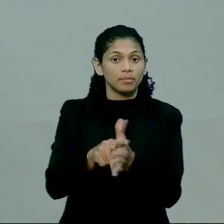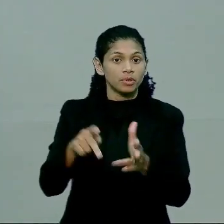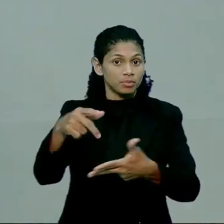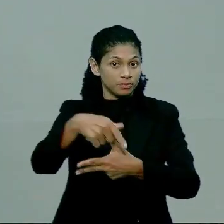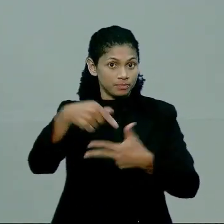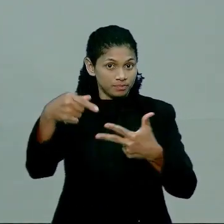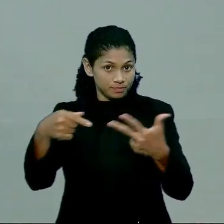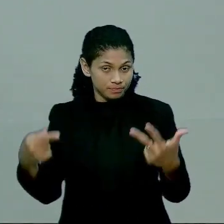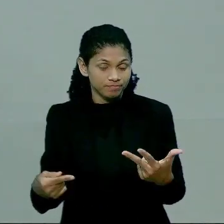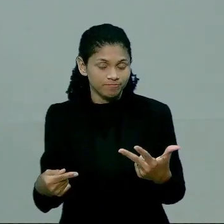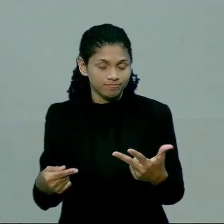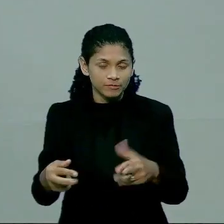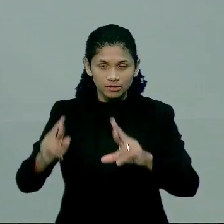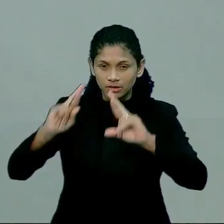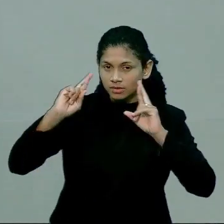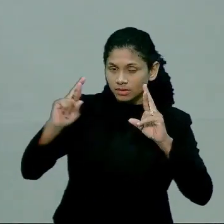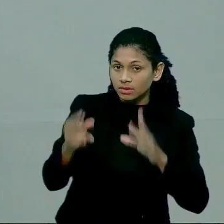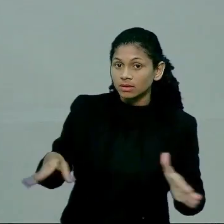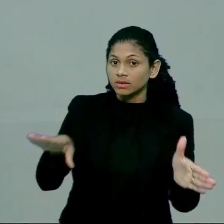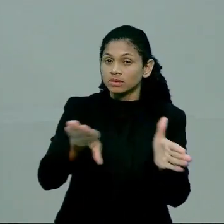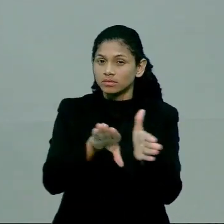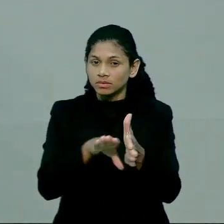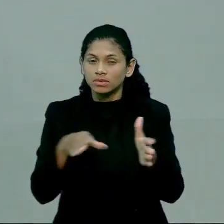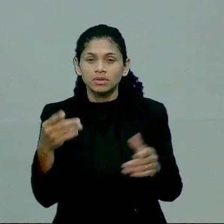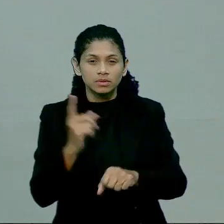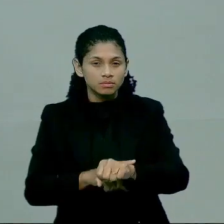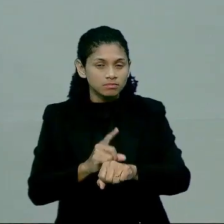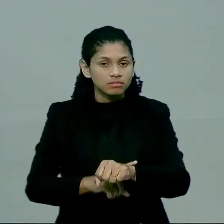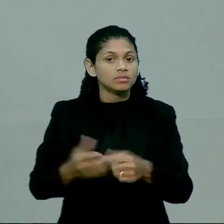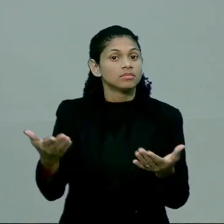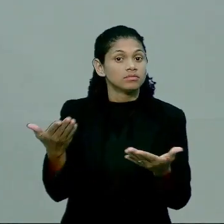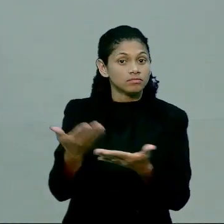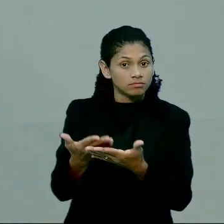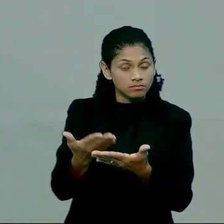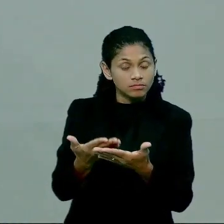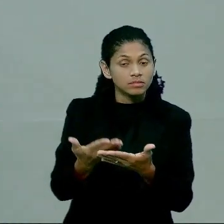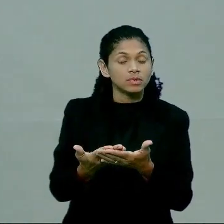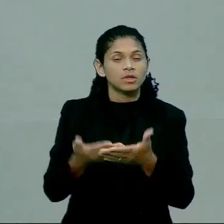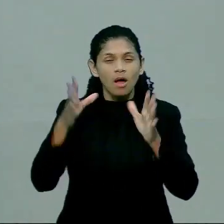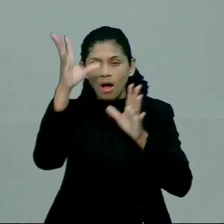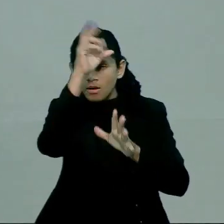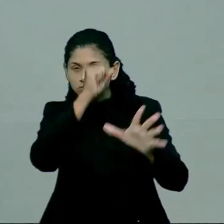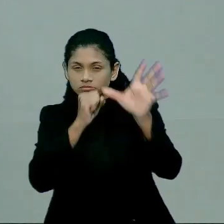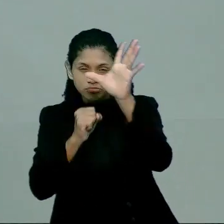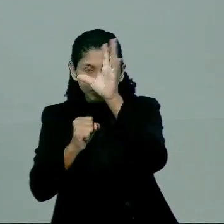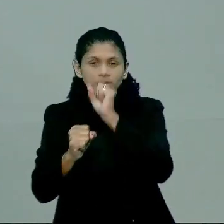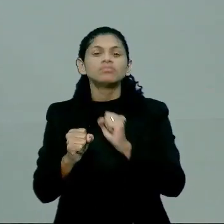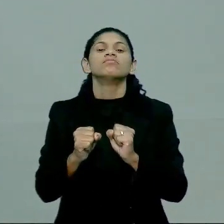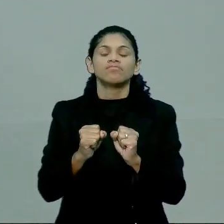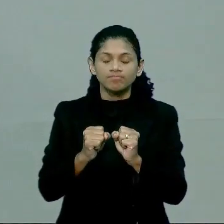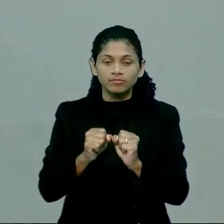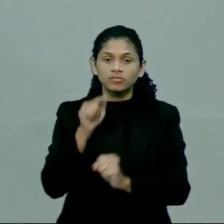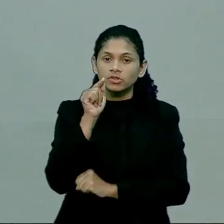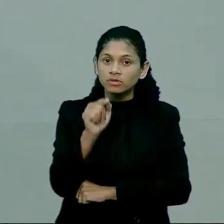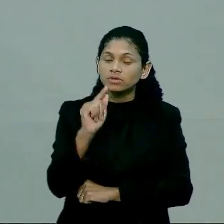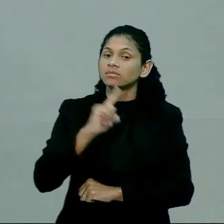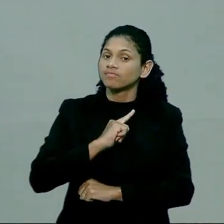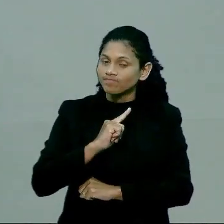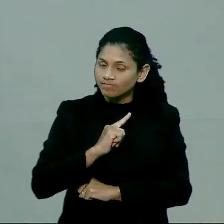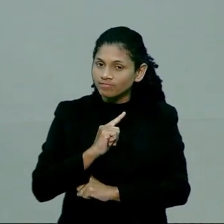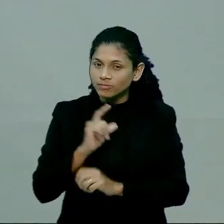Espero que até esse momento da nossa aula né Desse ciclo você tem aprendido bastante você tenha